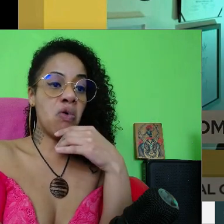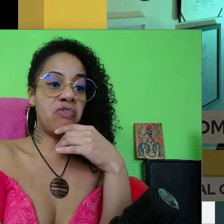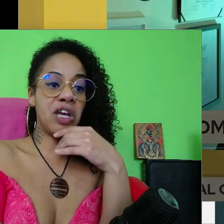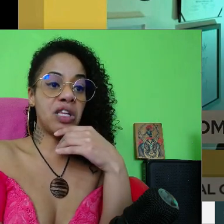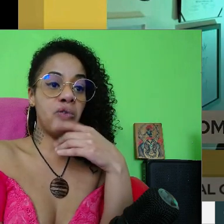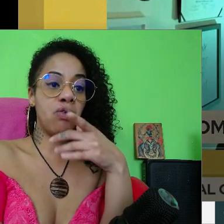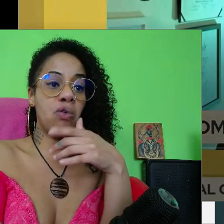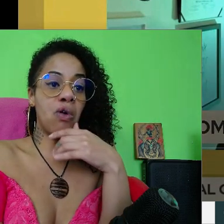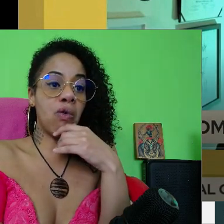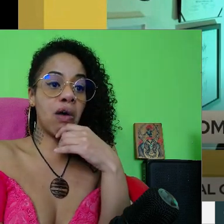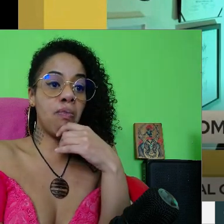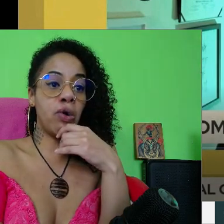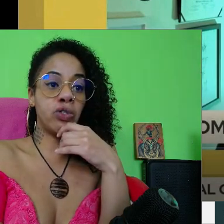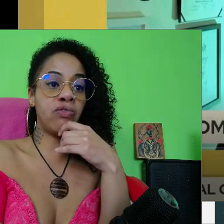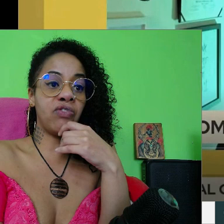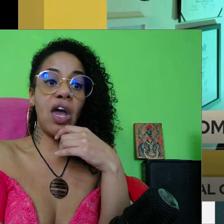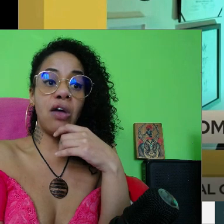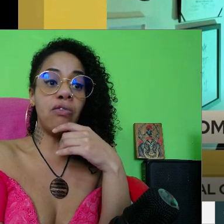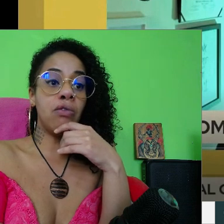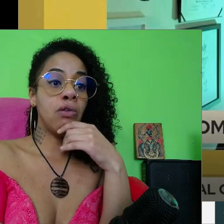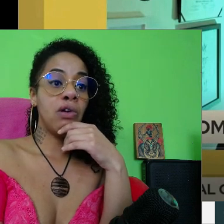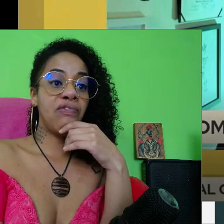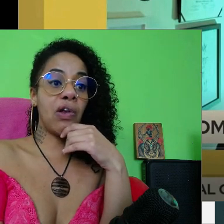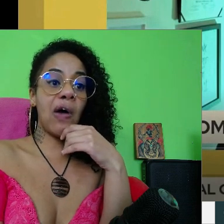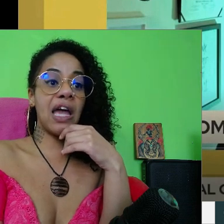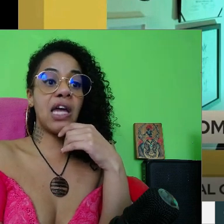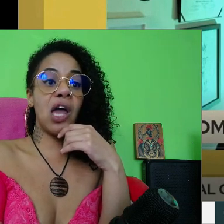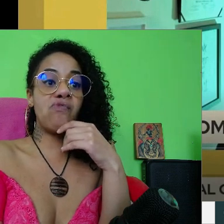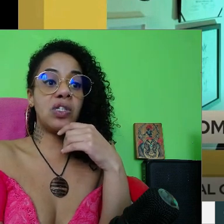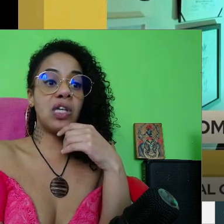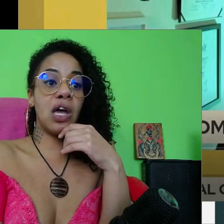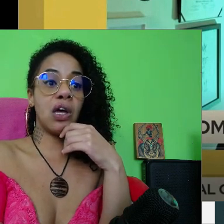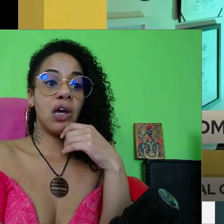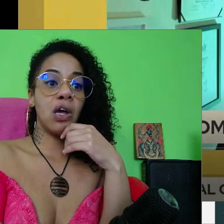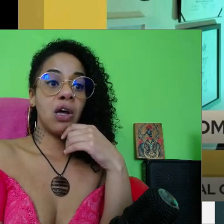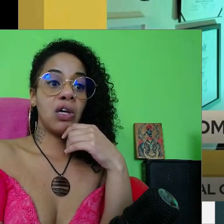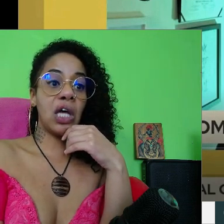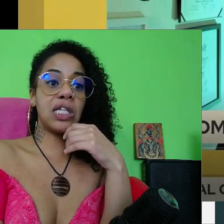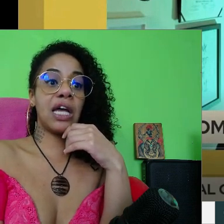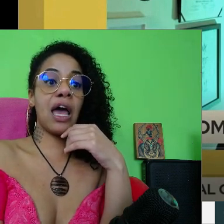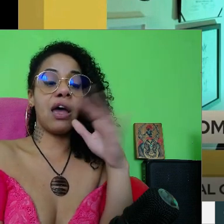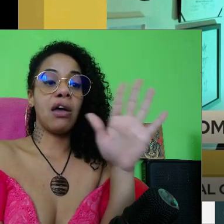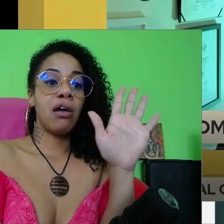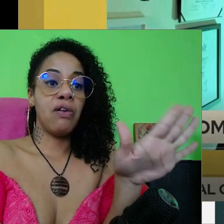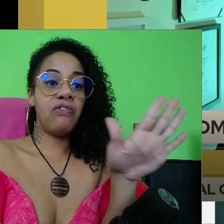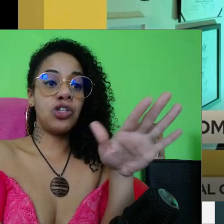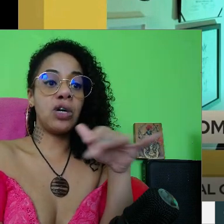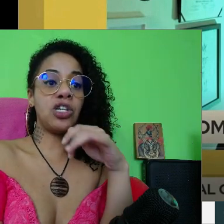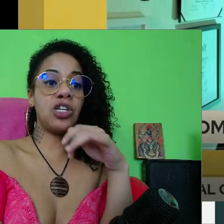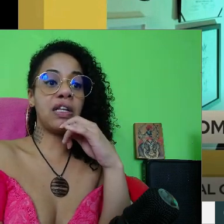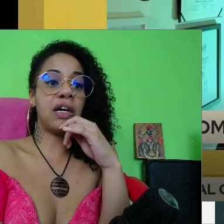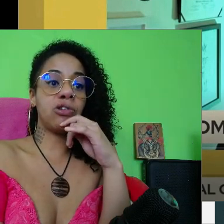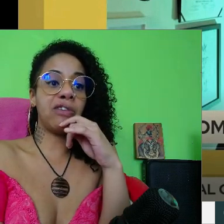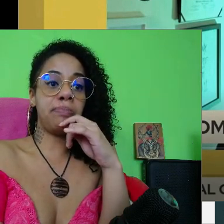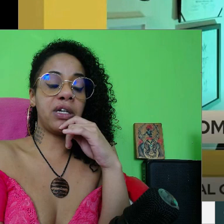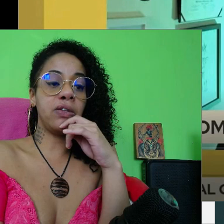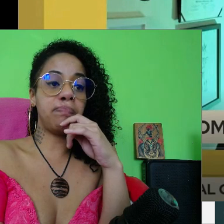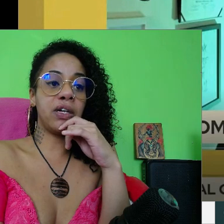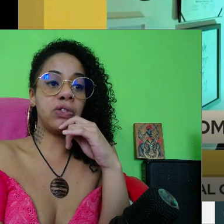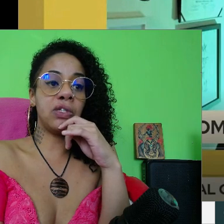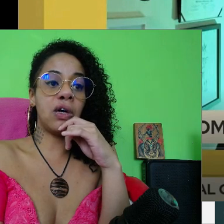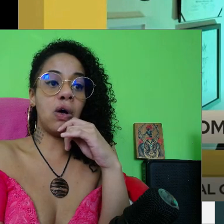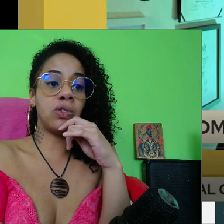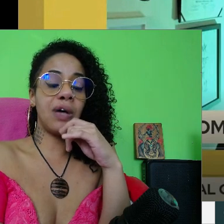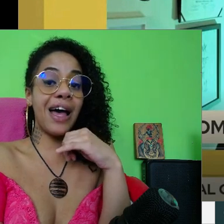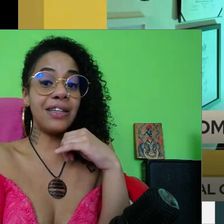o moço veio falou Ai quem é você que que você quer e fechou a geladeira que eu tava